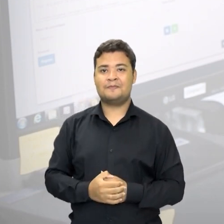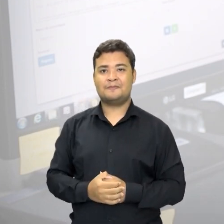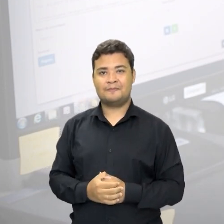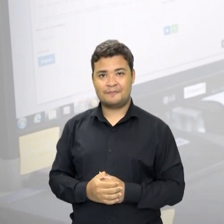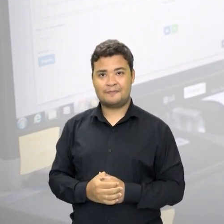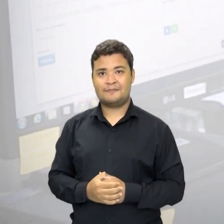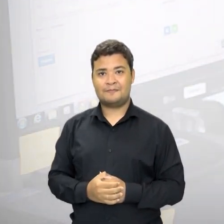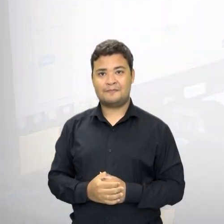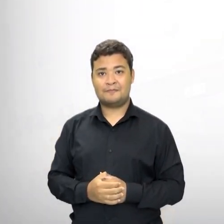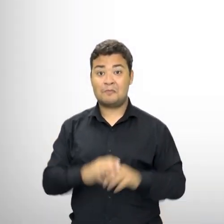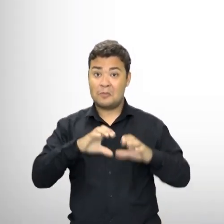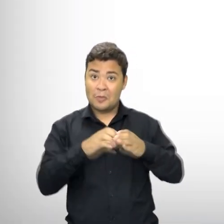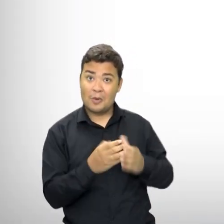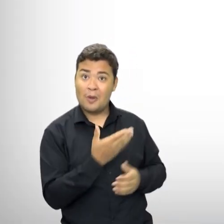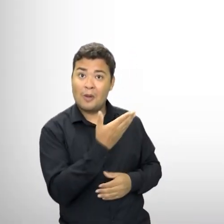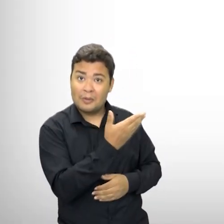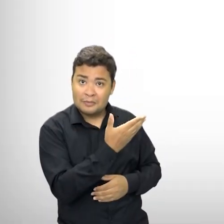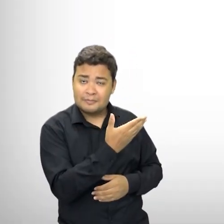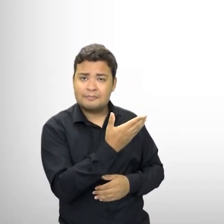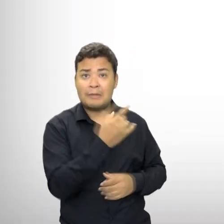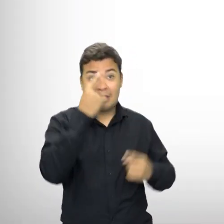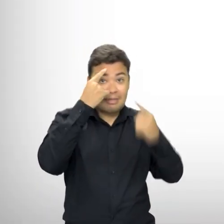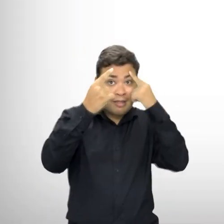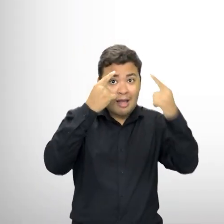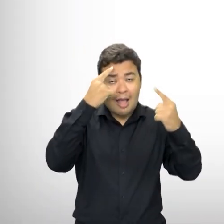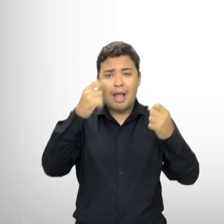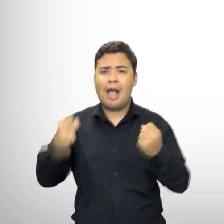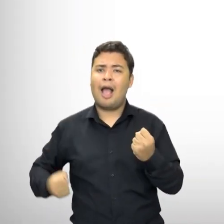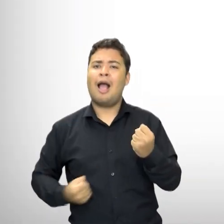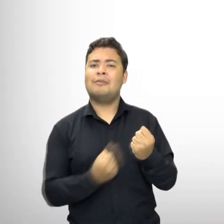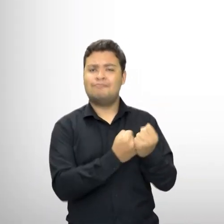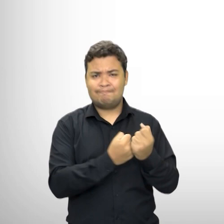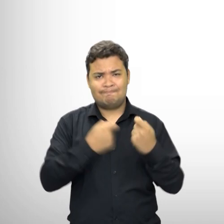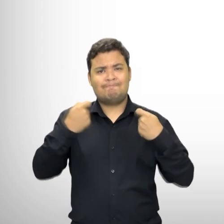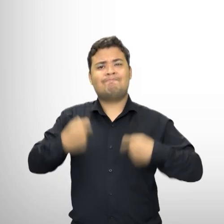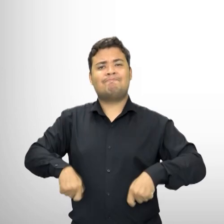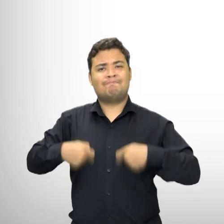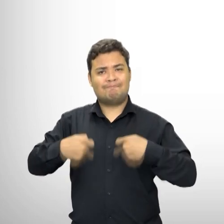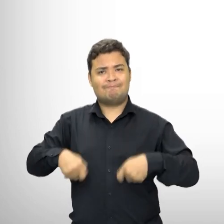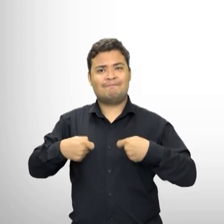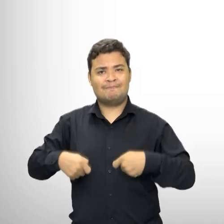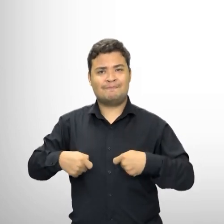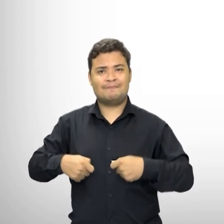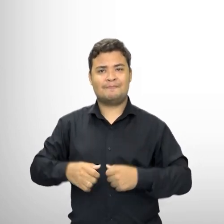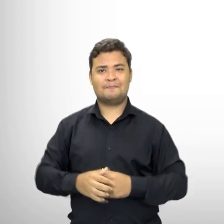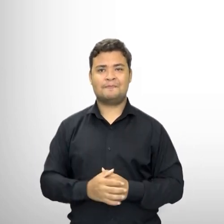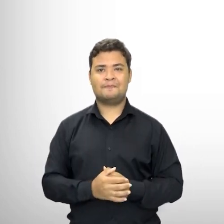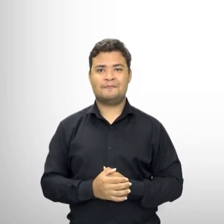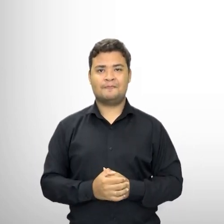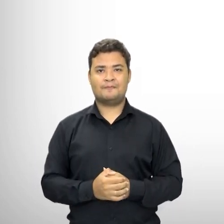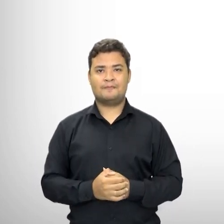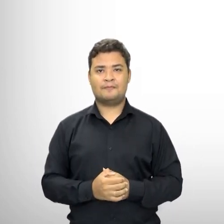3216-7300. FUNAP, porque grandes ideias precisam de apoio.